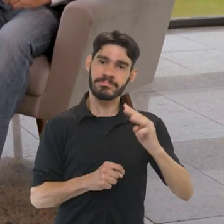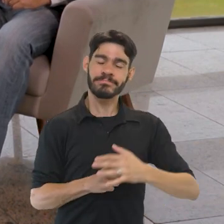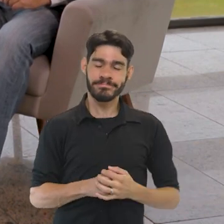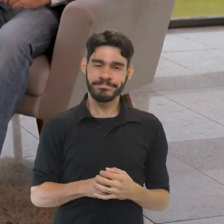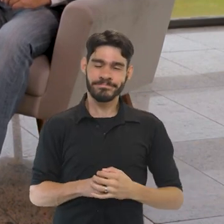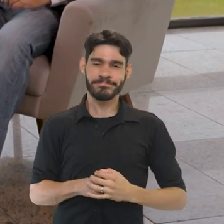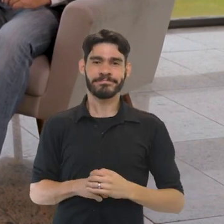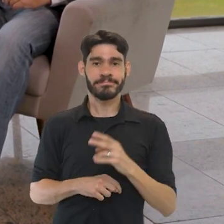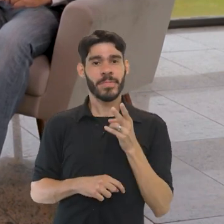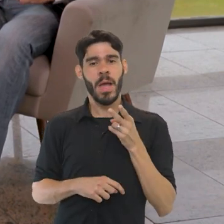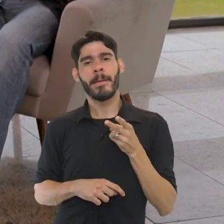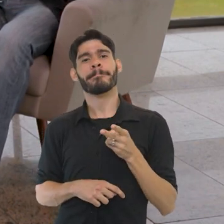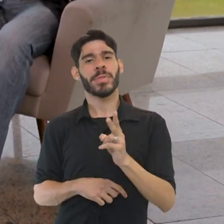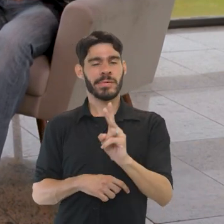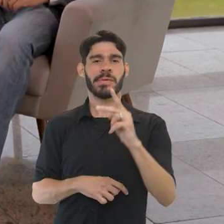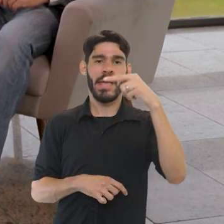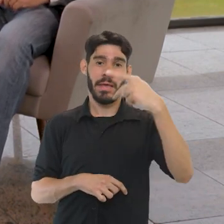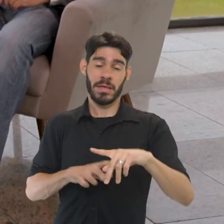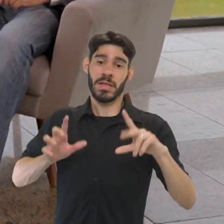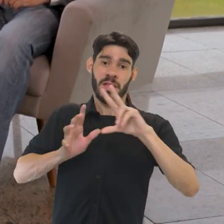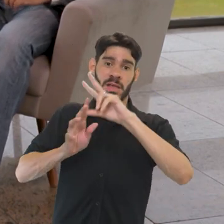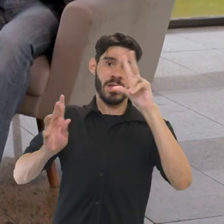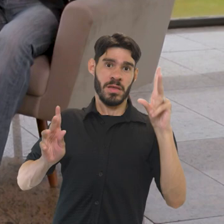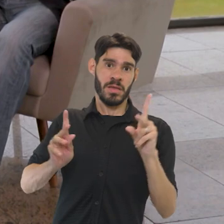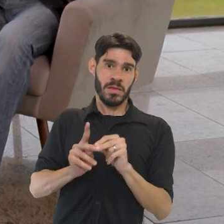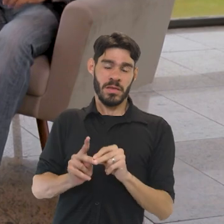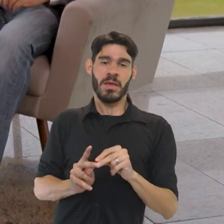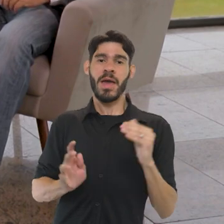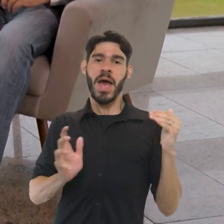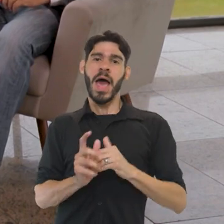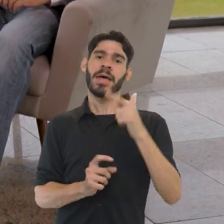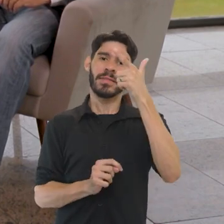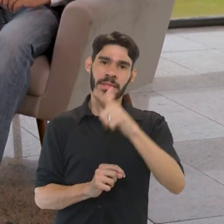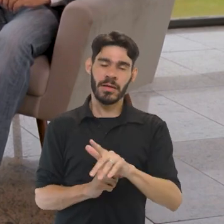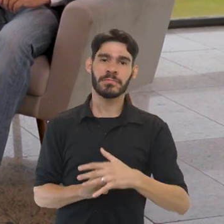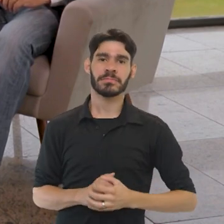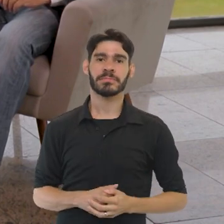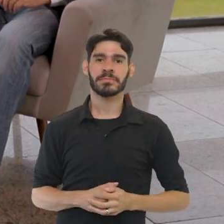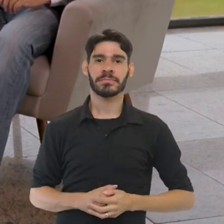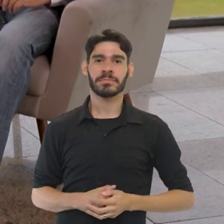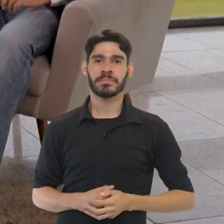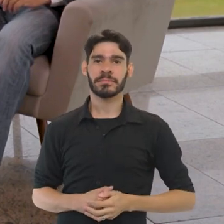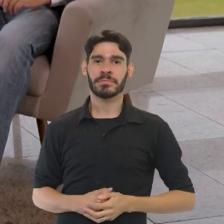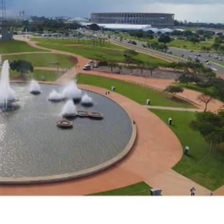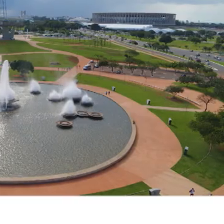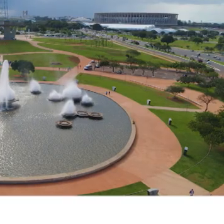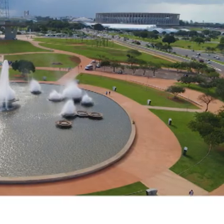sociais. E o Brasil continua em pauta aqui na TV Brasil. Até o próximo programa.